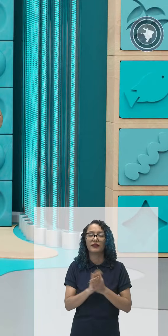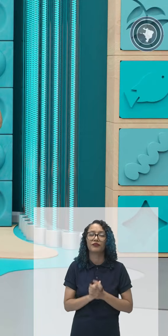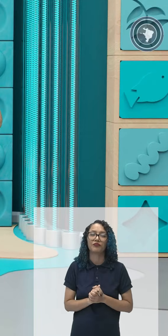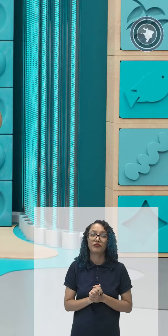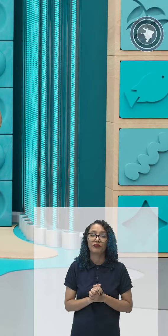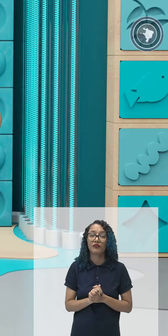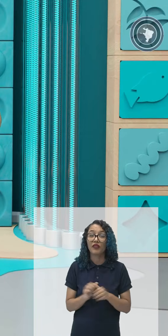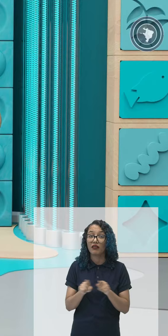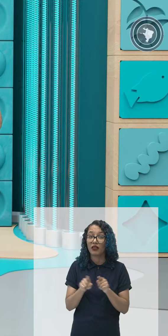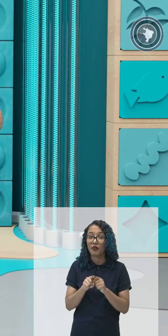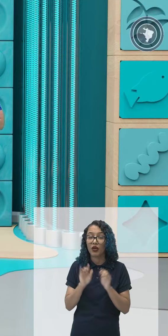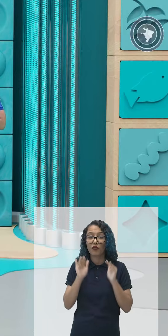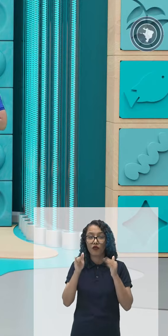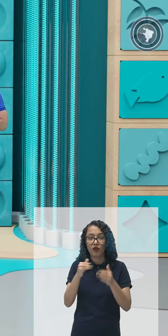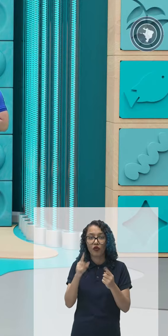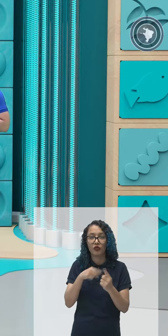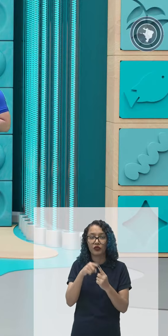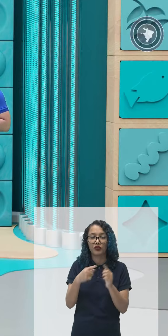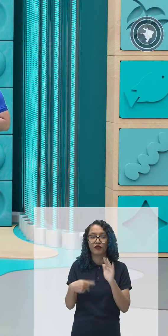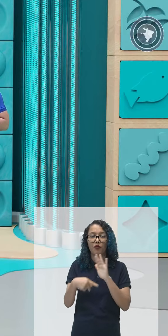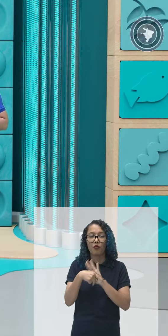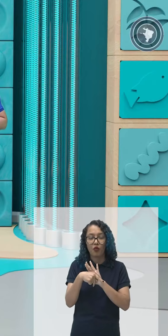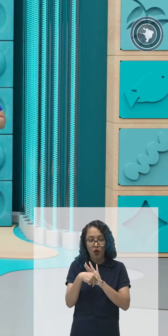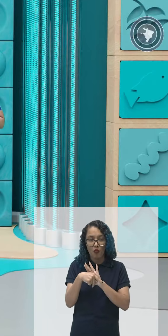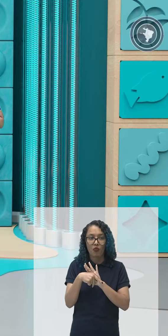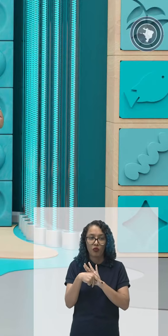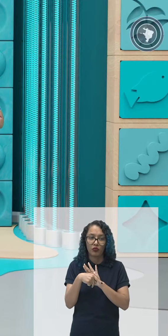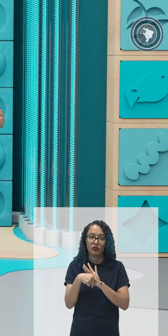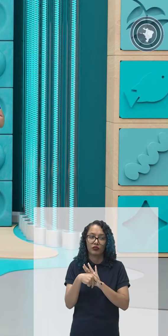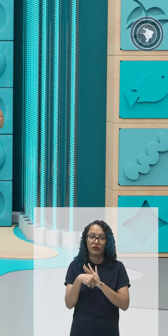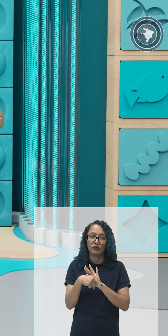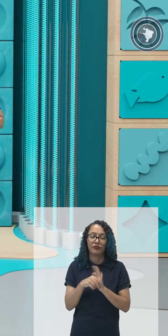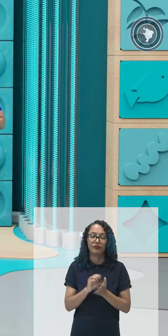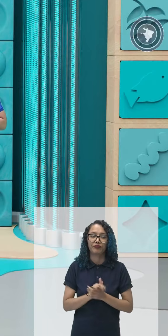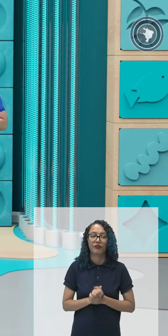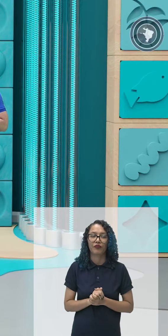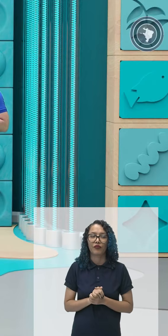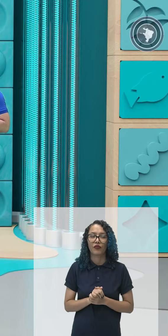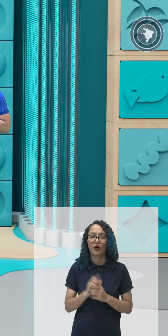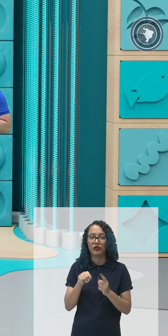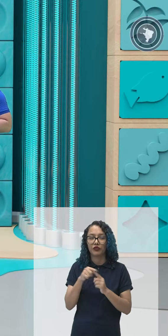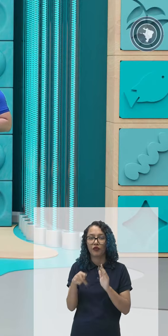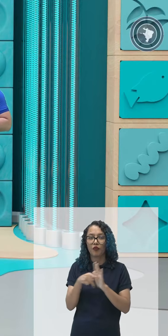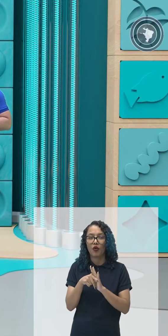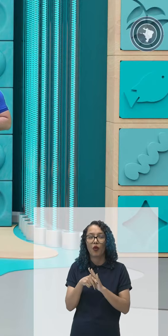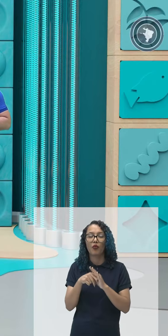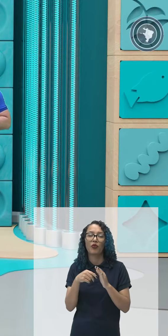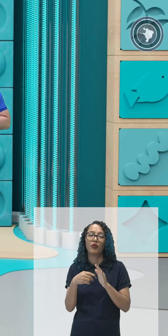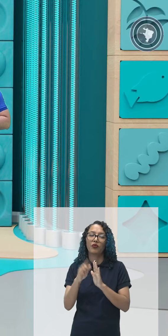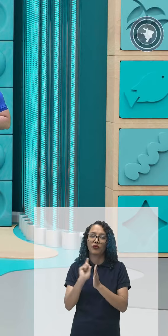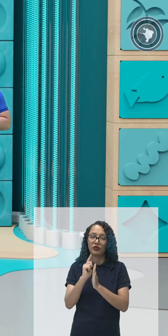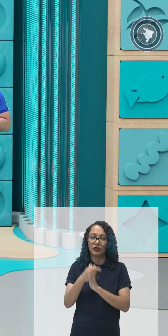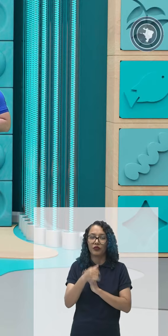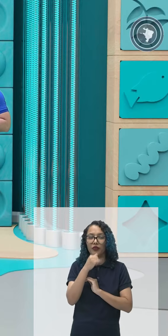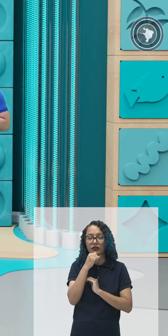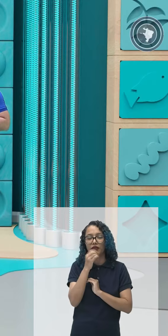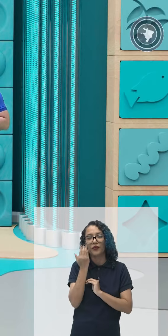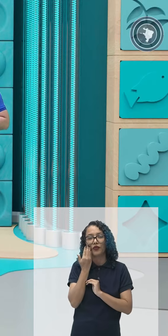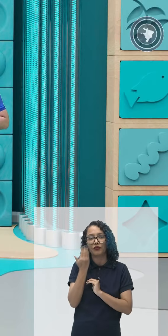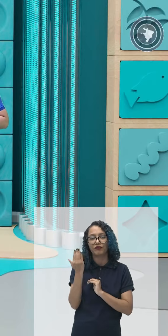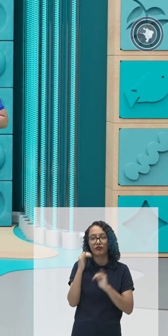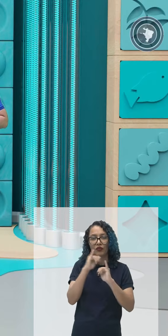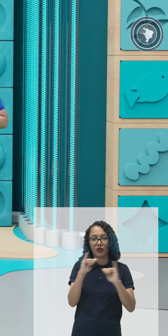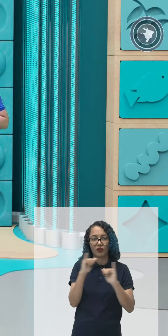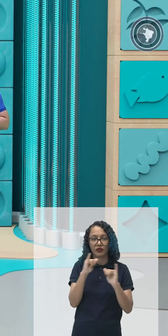finalidade, certo? Então, observem aqui, um texto como a notícia, certo? Do gênero que circula aqui, claro, aqui ela